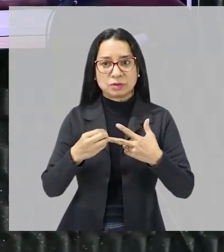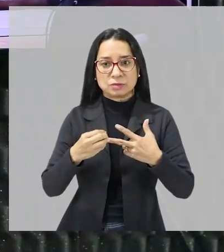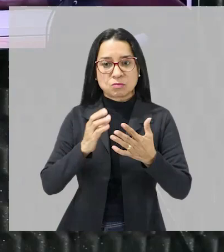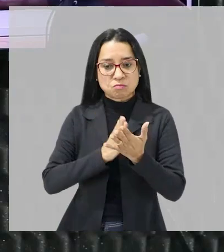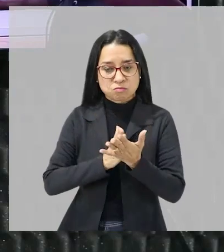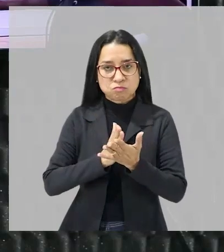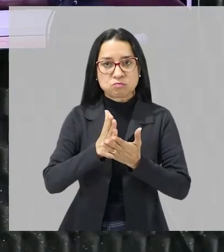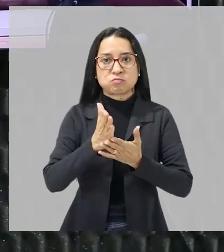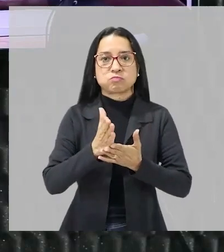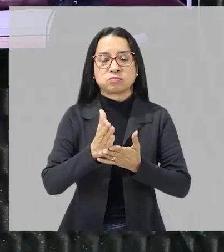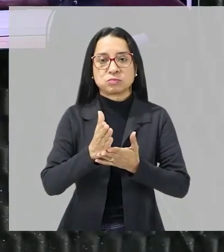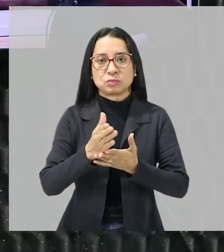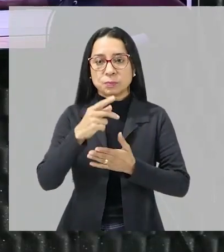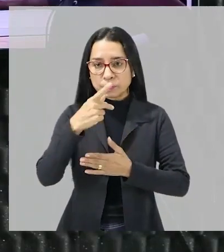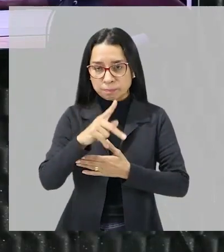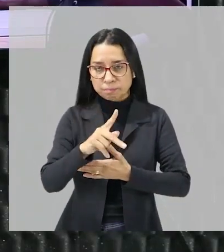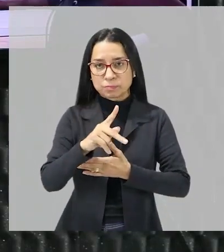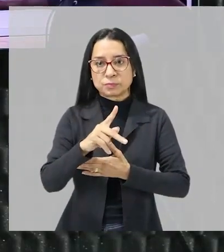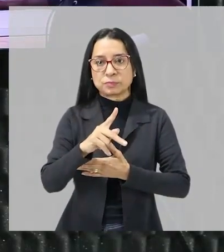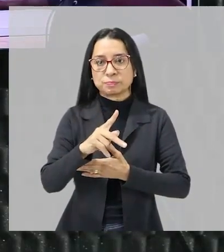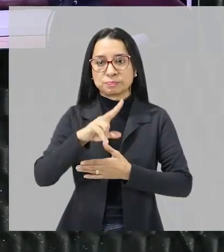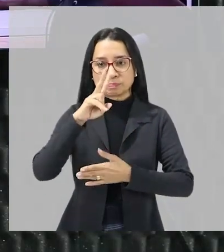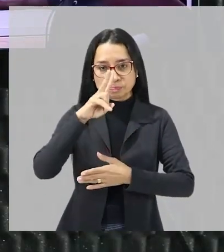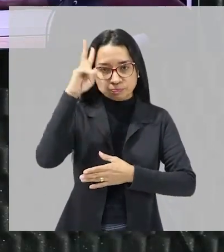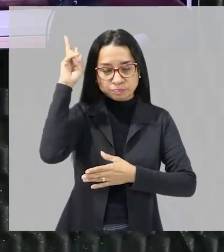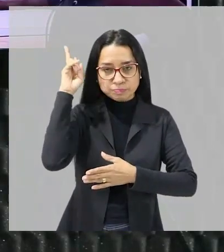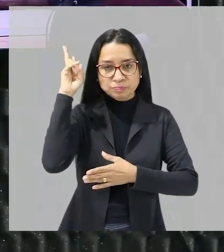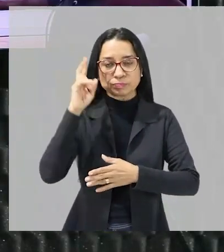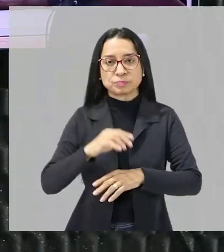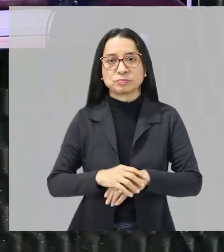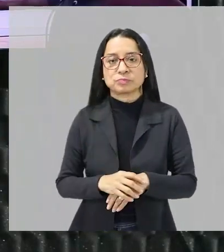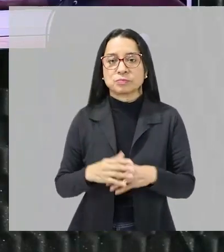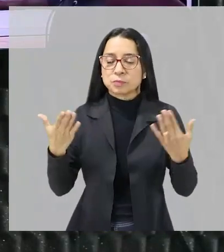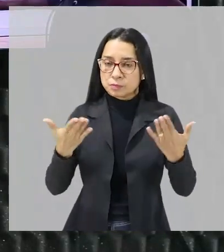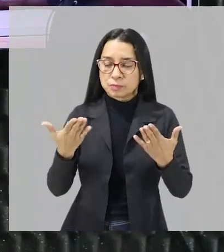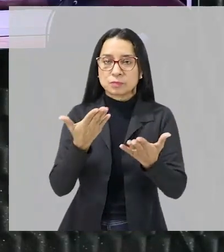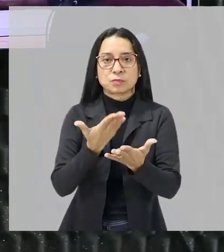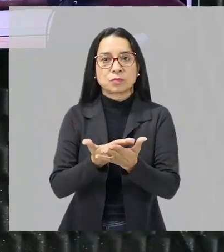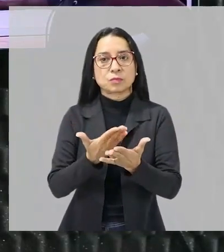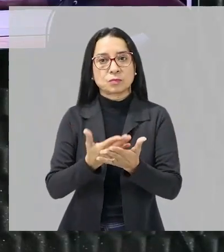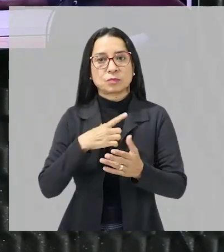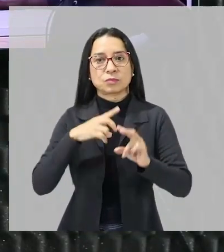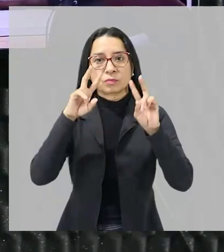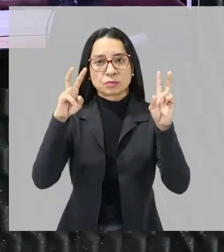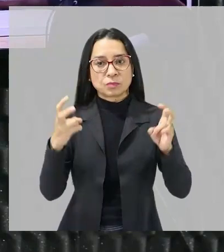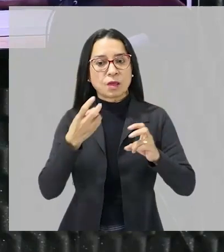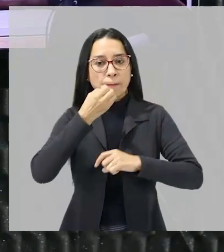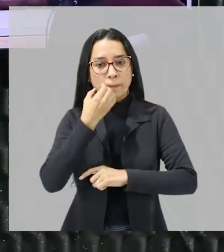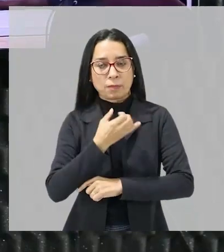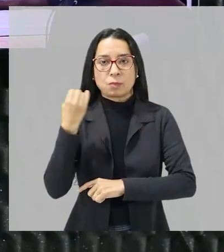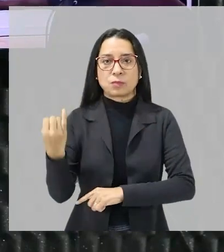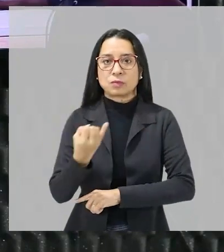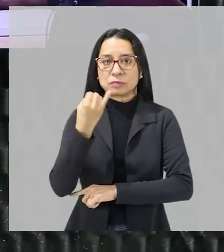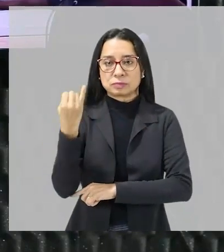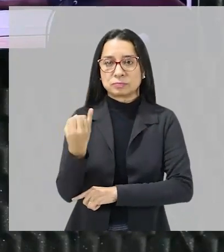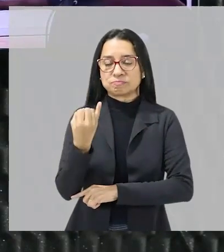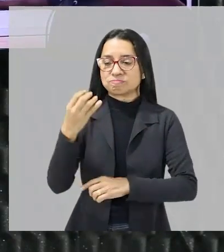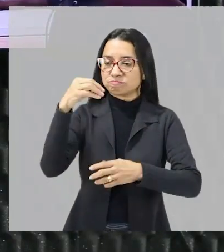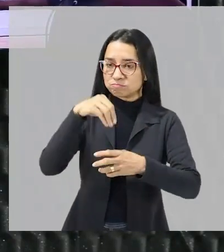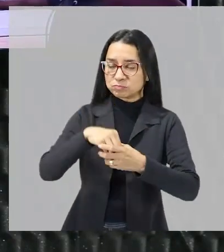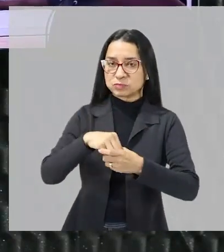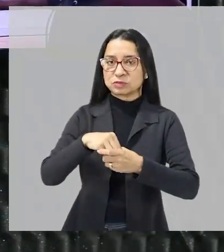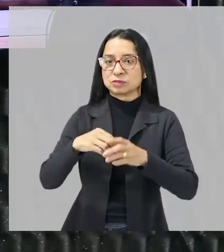êxito, à tua aprovação no vestibular. E na aula de hoje eu trouxe um tema que é bem interessante, que faz parte da